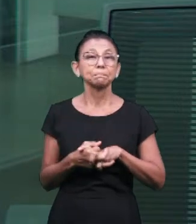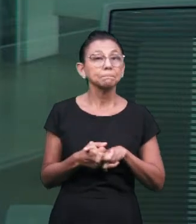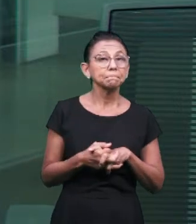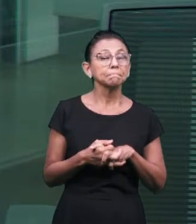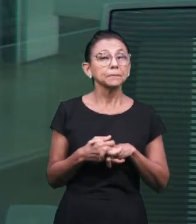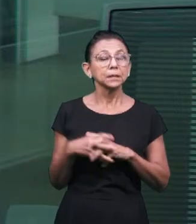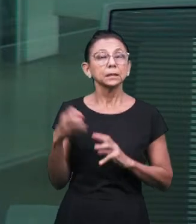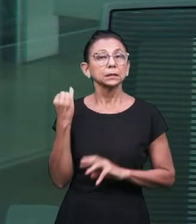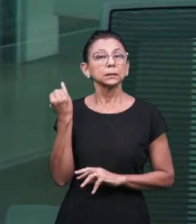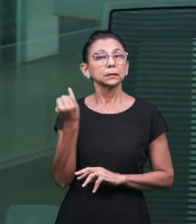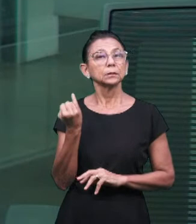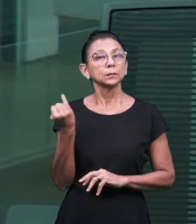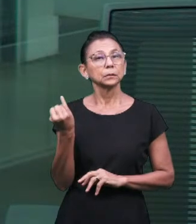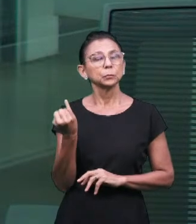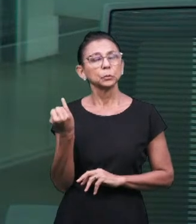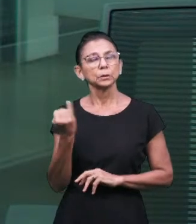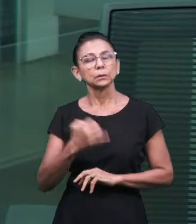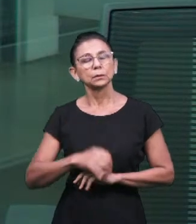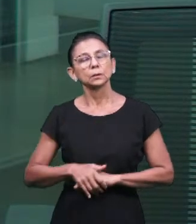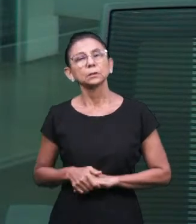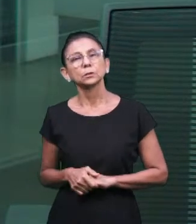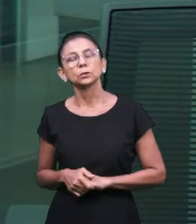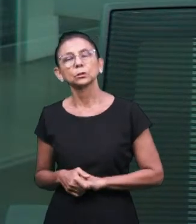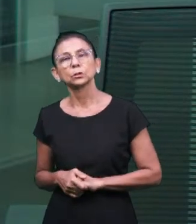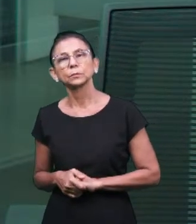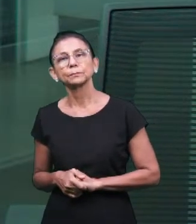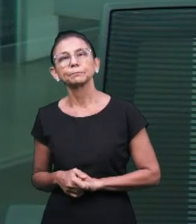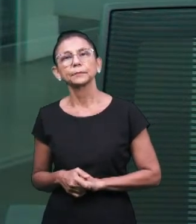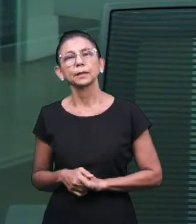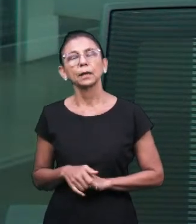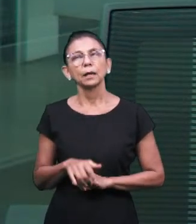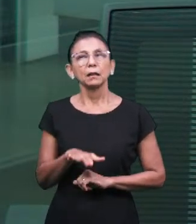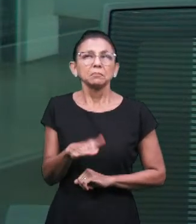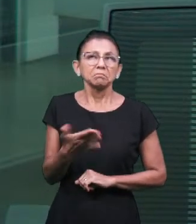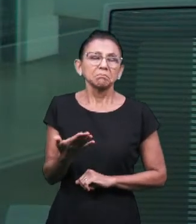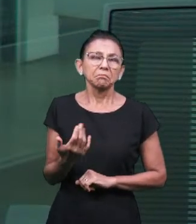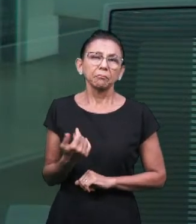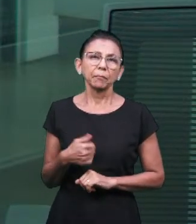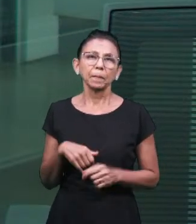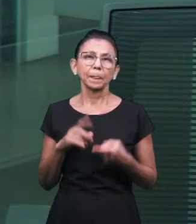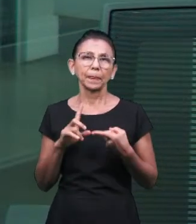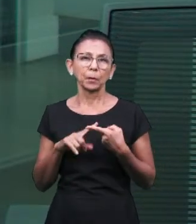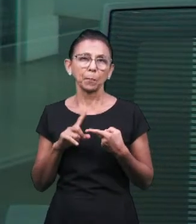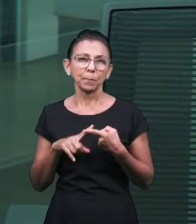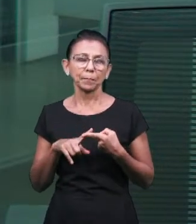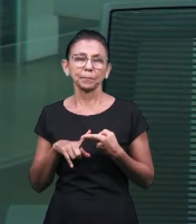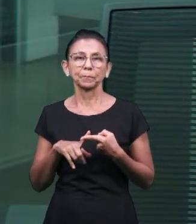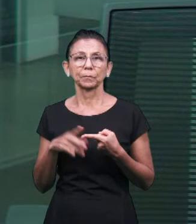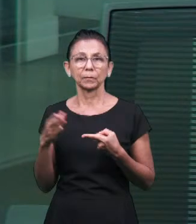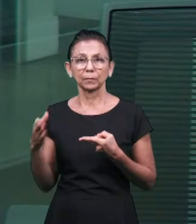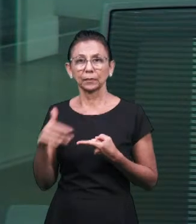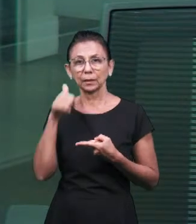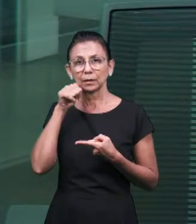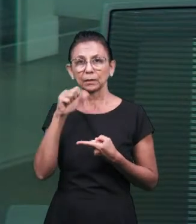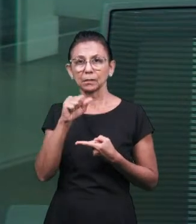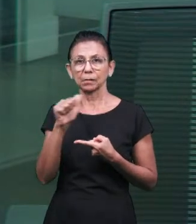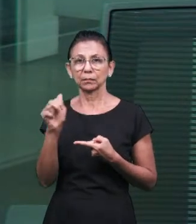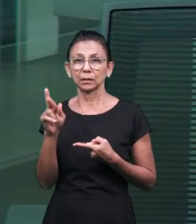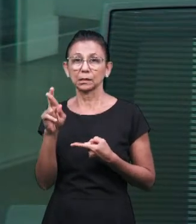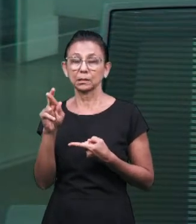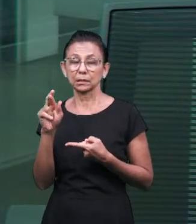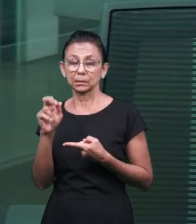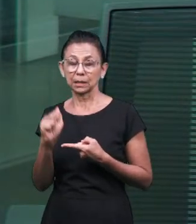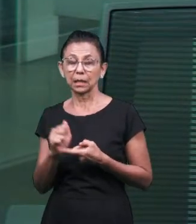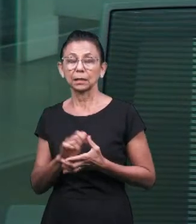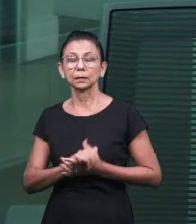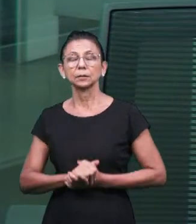importante aquele trabalho. Primeiro que a dona Sara era uma mulher extremamente meticulosa,